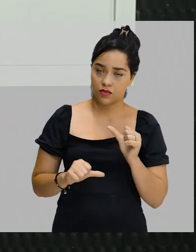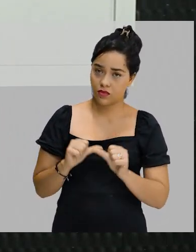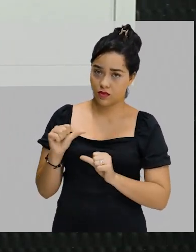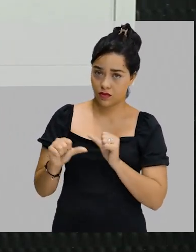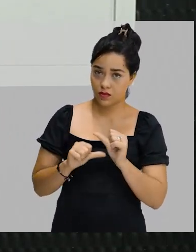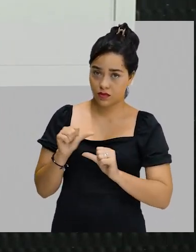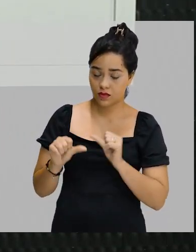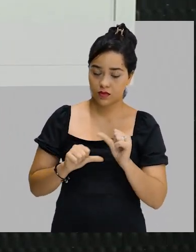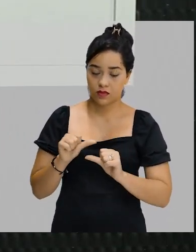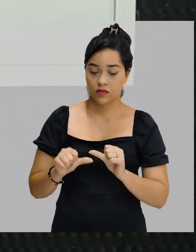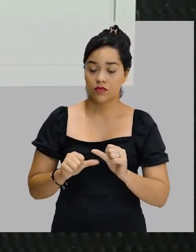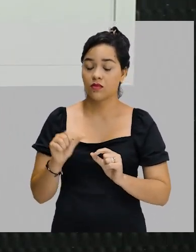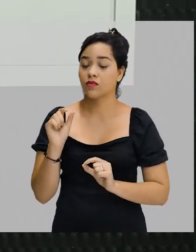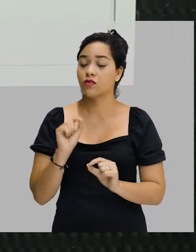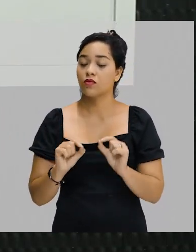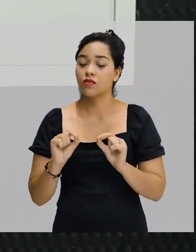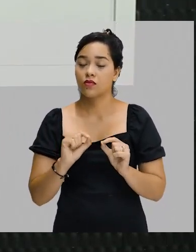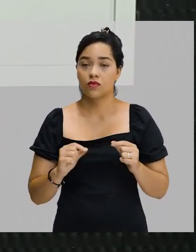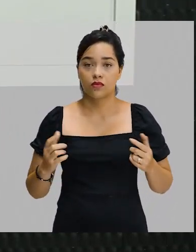modificações quanto